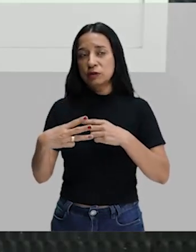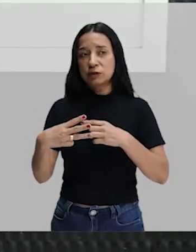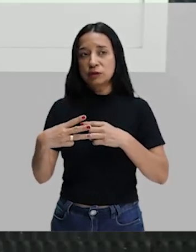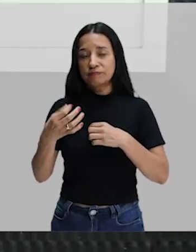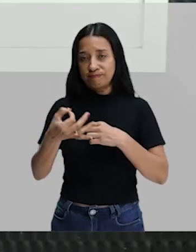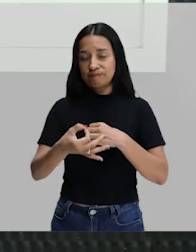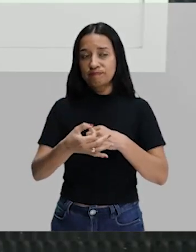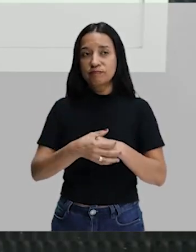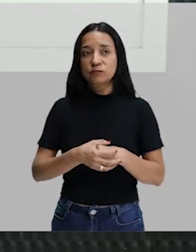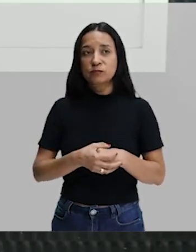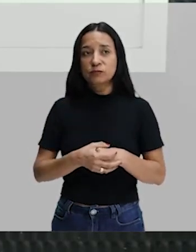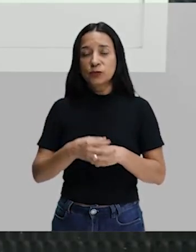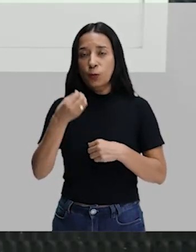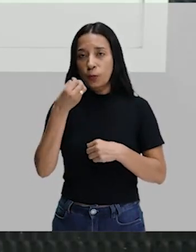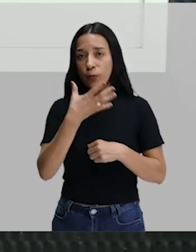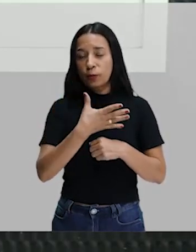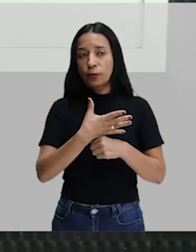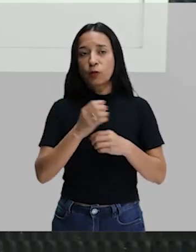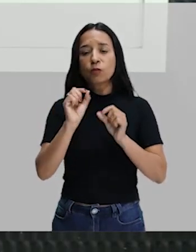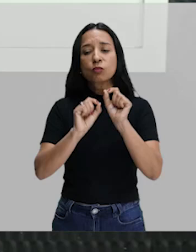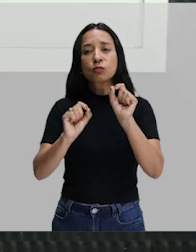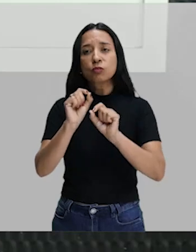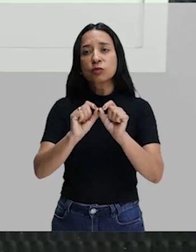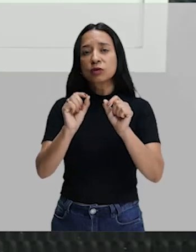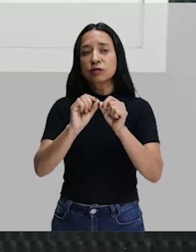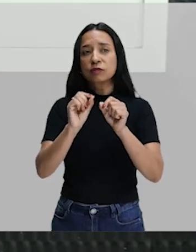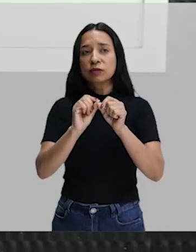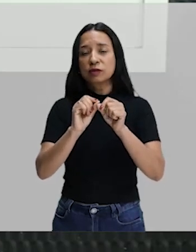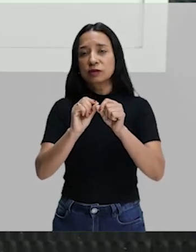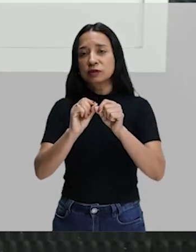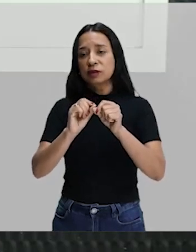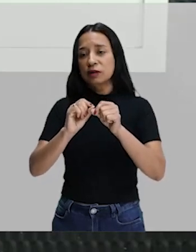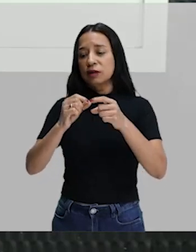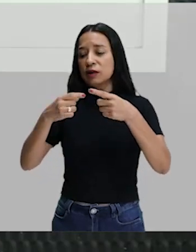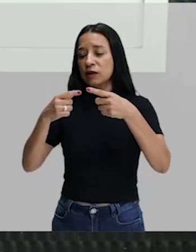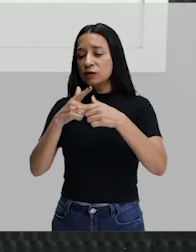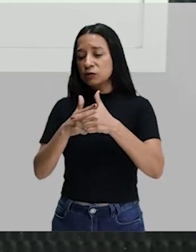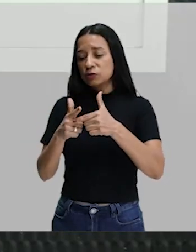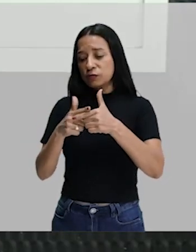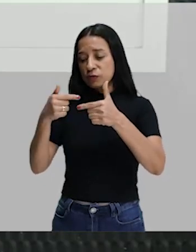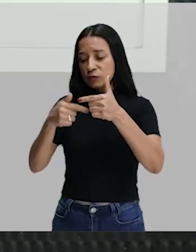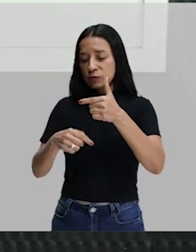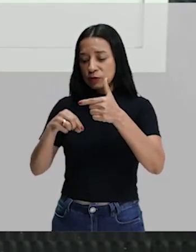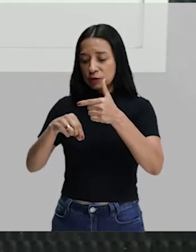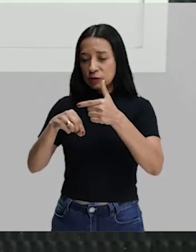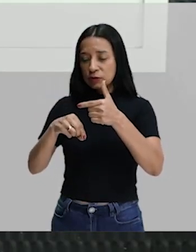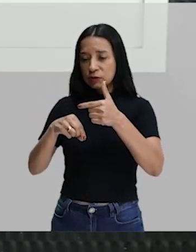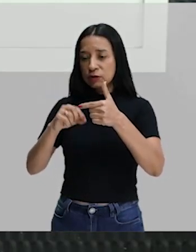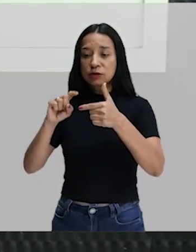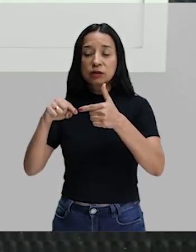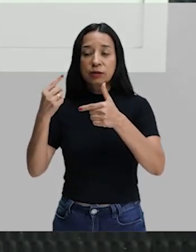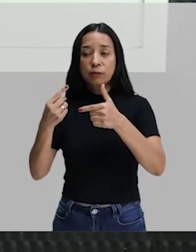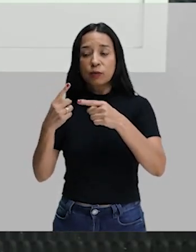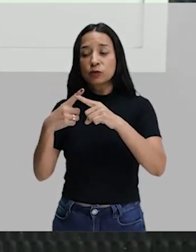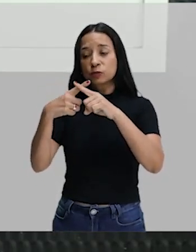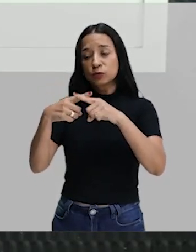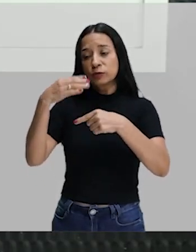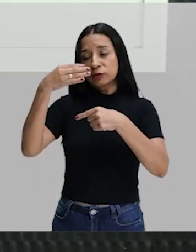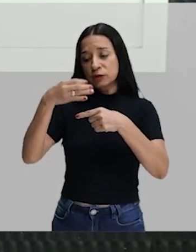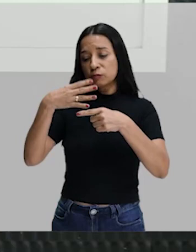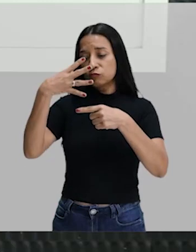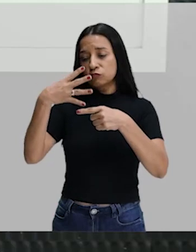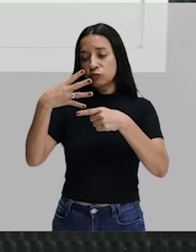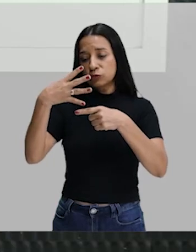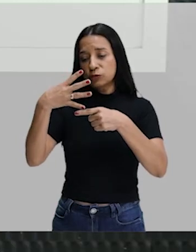Certo? Beleza. Então, o que a gente faz? Divide pelo de baixo e o resultado multiplica pelo de cima. Se eu dividir o x